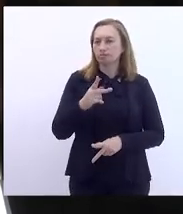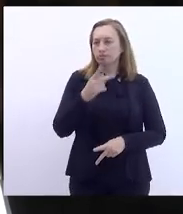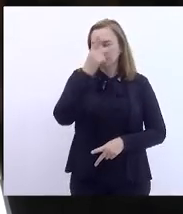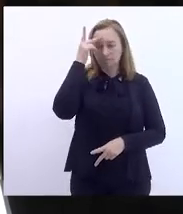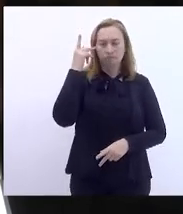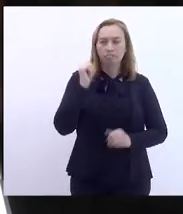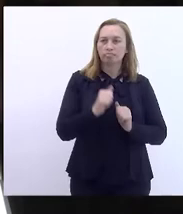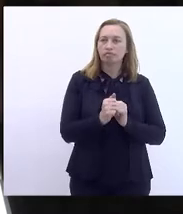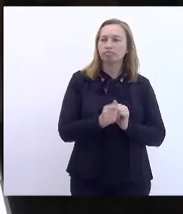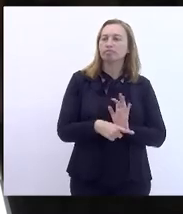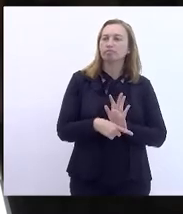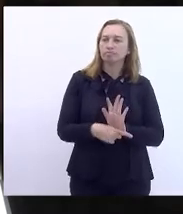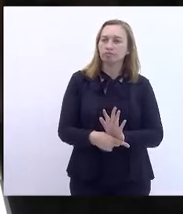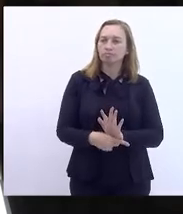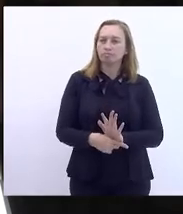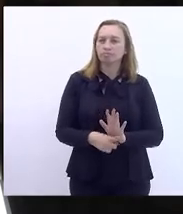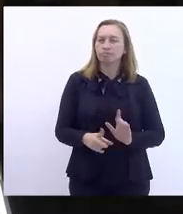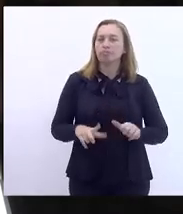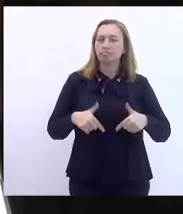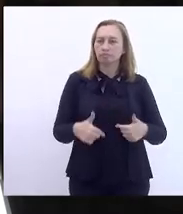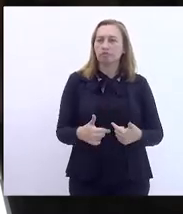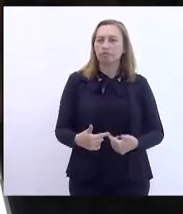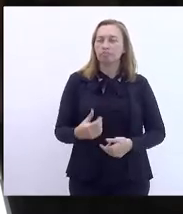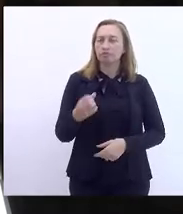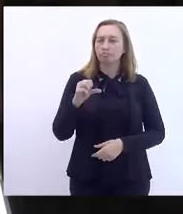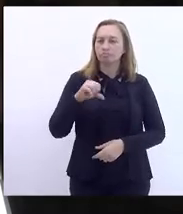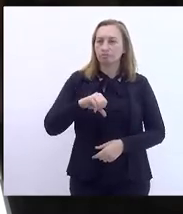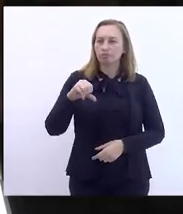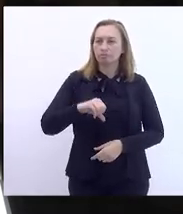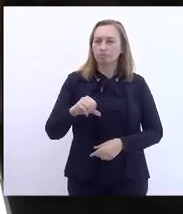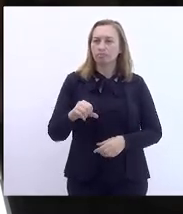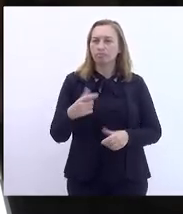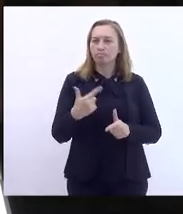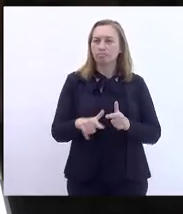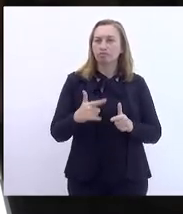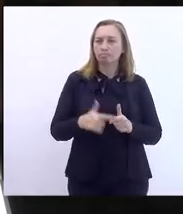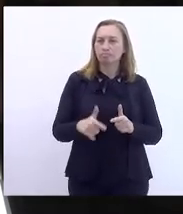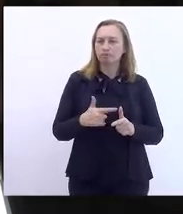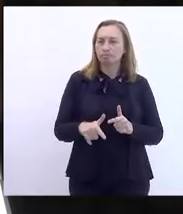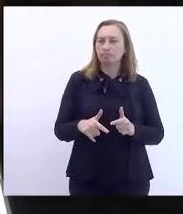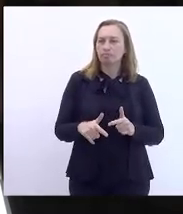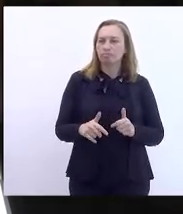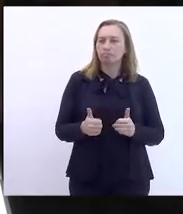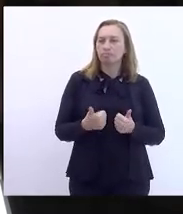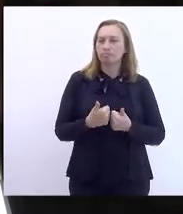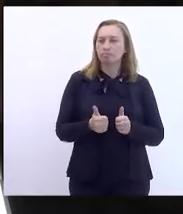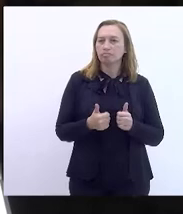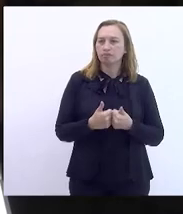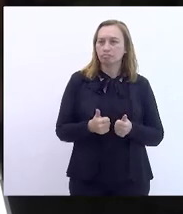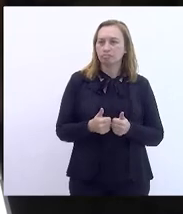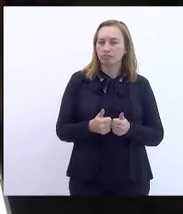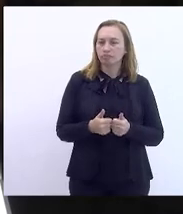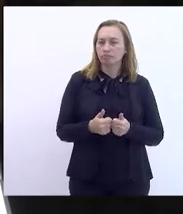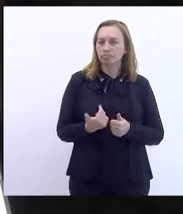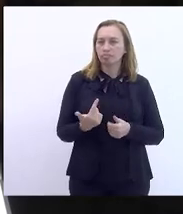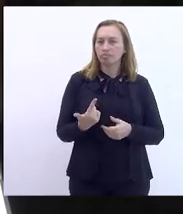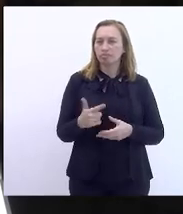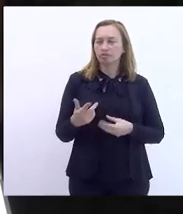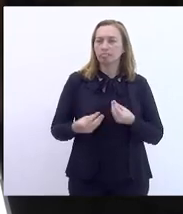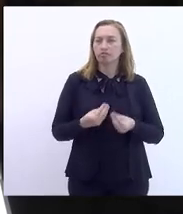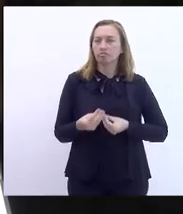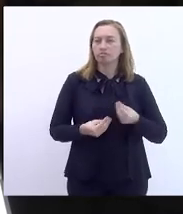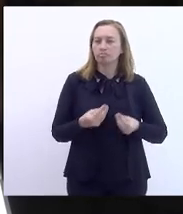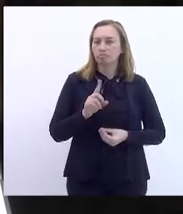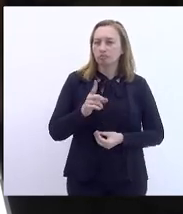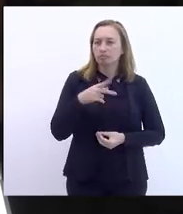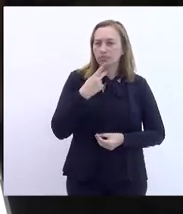ajudar e monitorar esse a questão o nono. É o problema do transporte e da mobilidade também não tem como não.